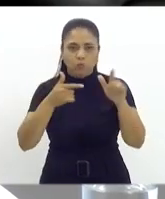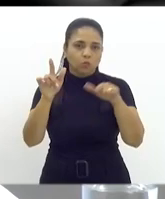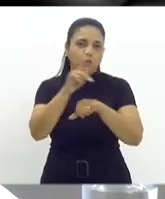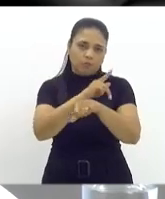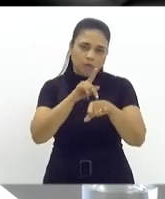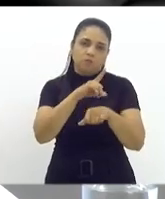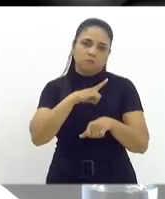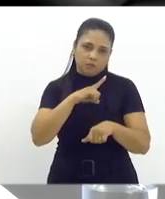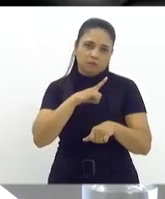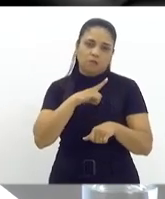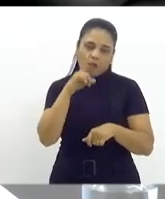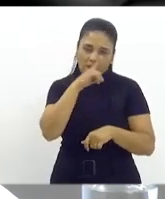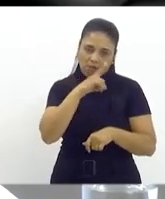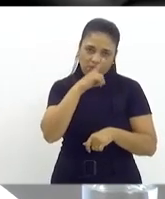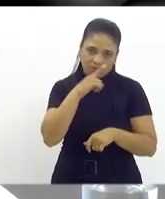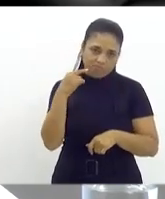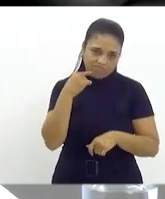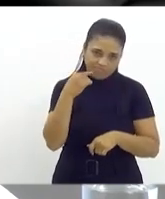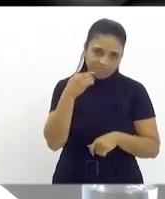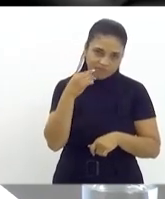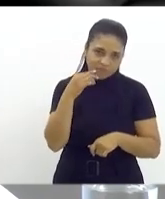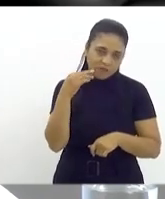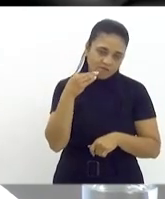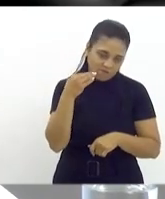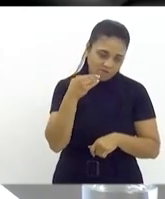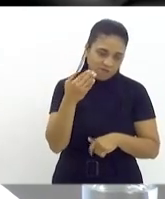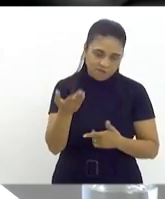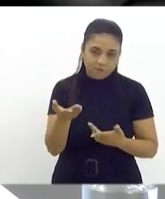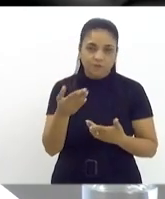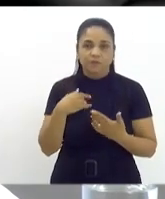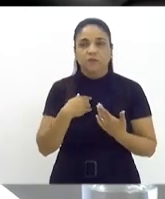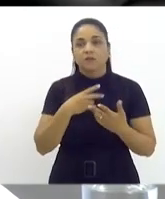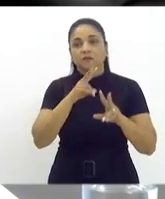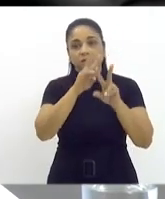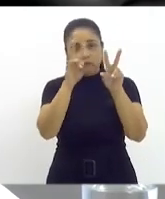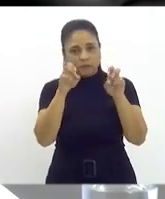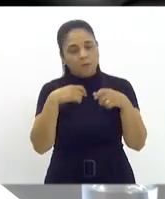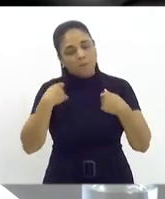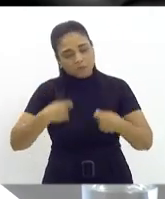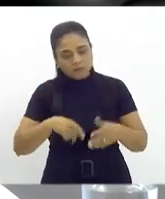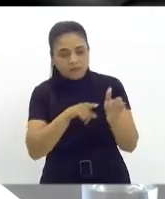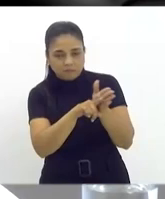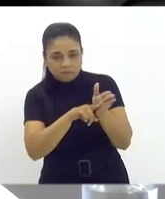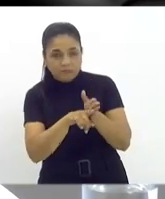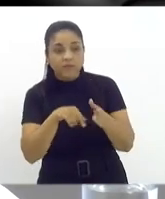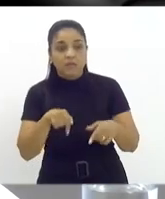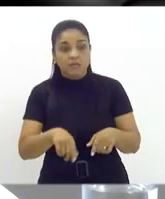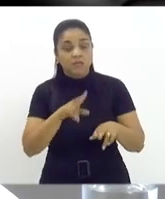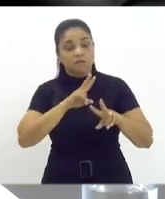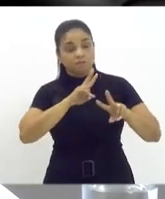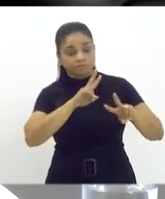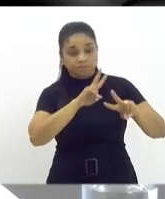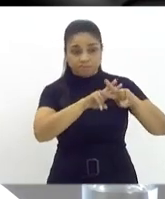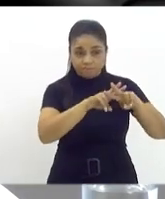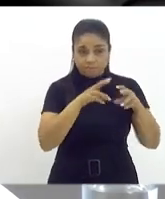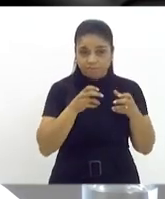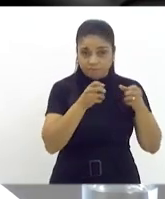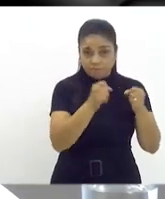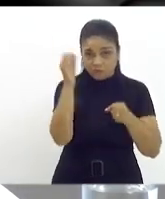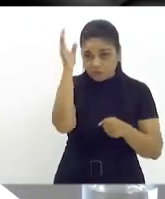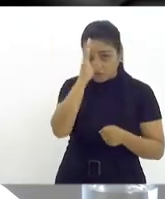é mais uma vez né a gente se debrusse sobre o tema e a seguir a questão do encarceramento do Brasil a gente tem hoje